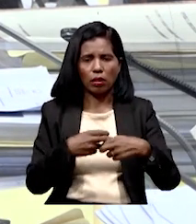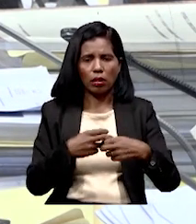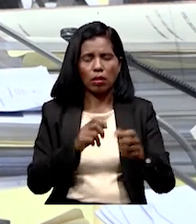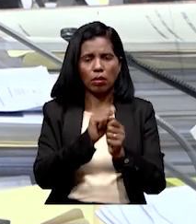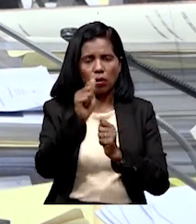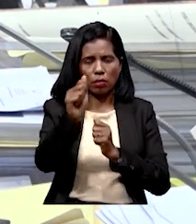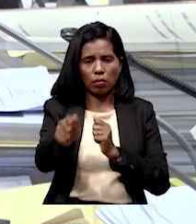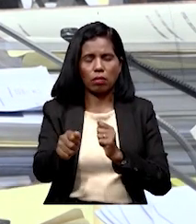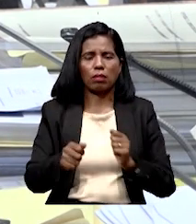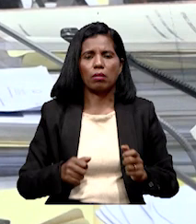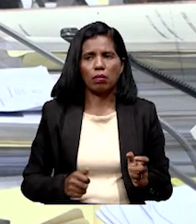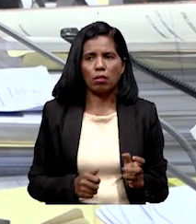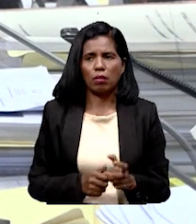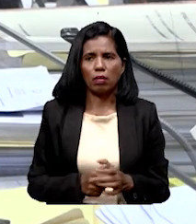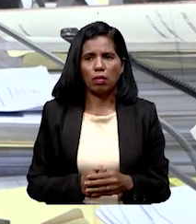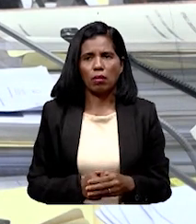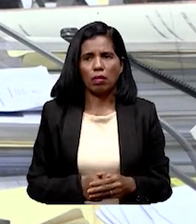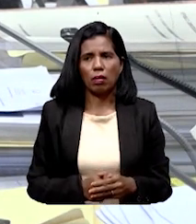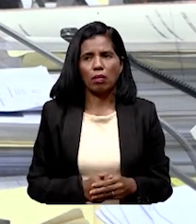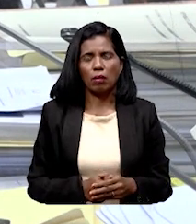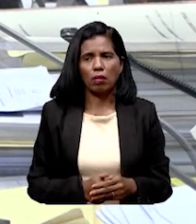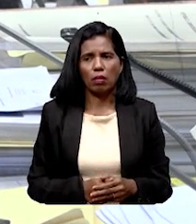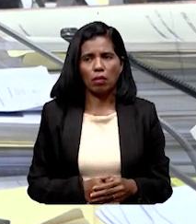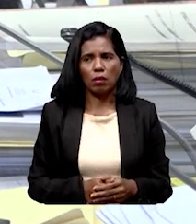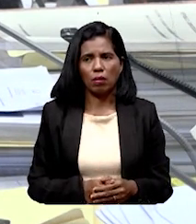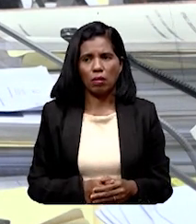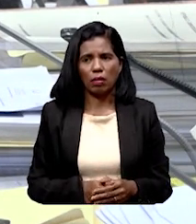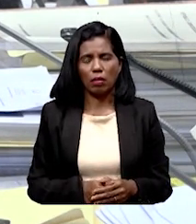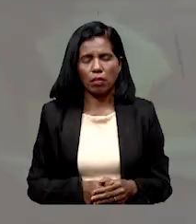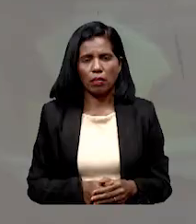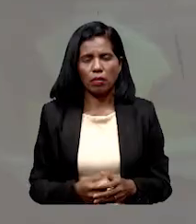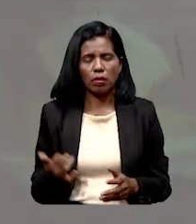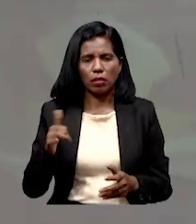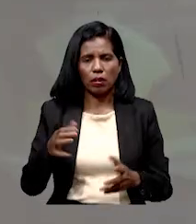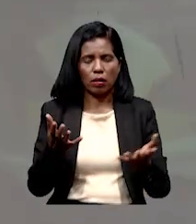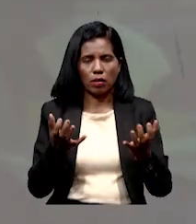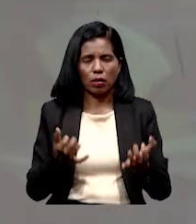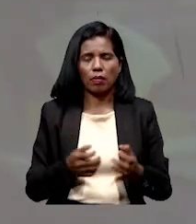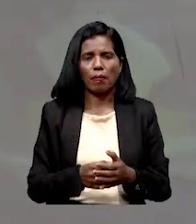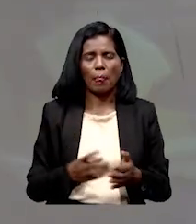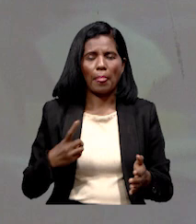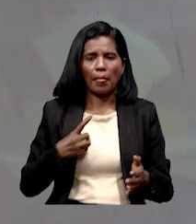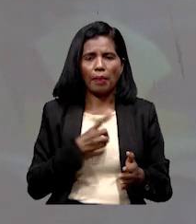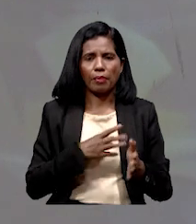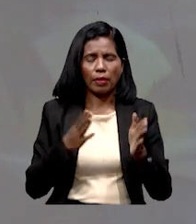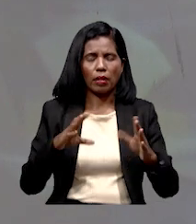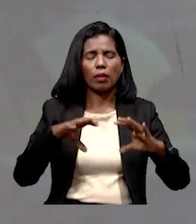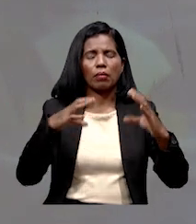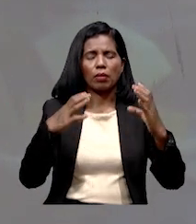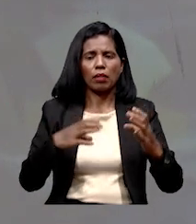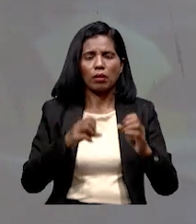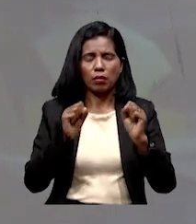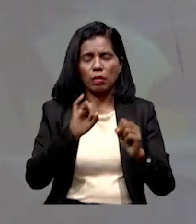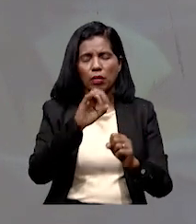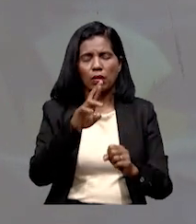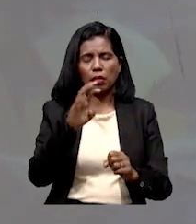se ir através da maca, bele, ba fatinida de mês, se ir a cara. Deputada da Comissão Infraestrutura, Irene